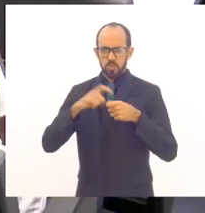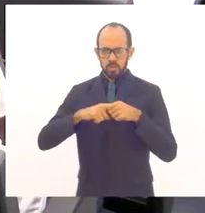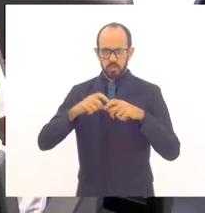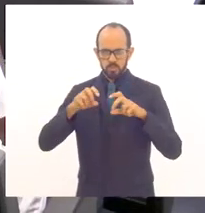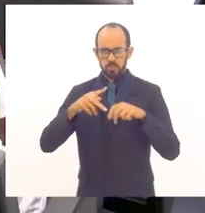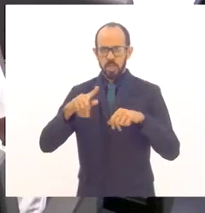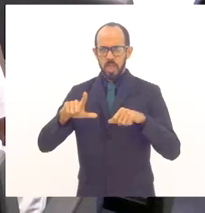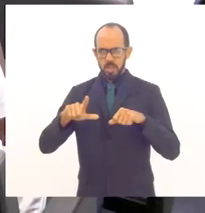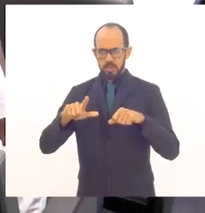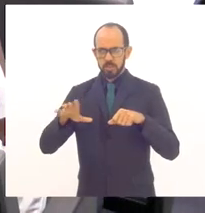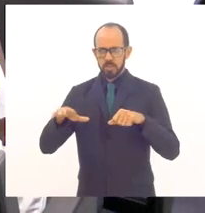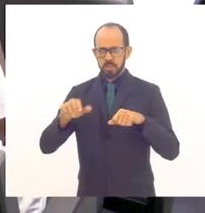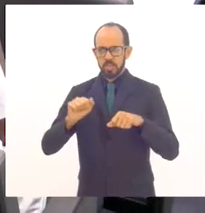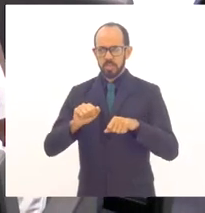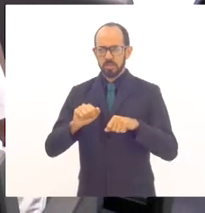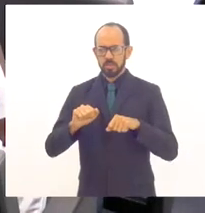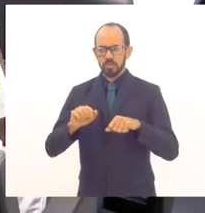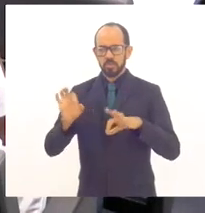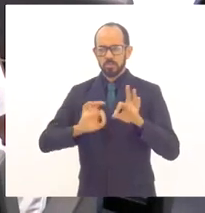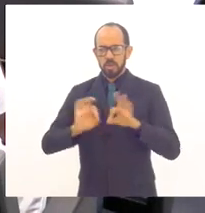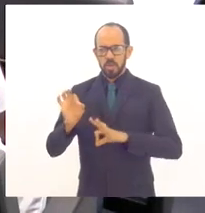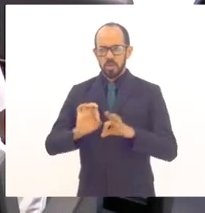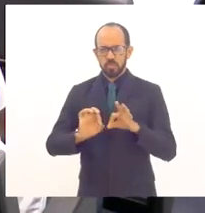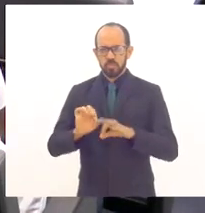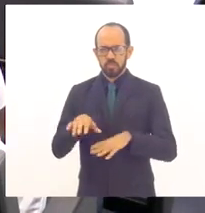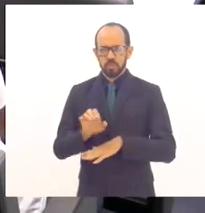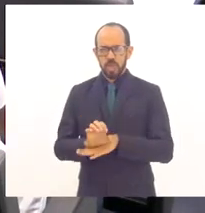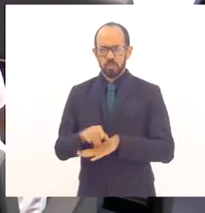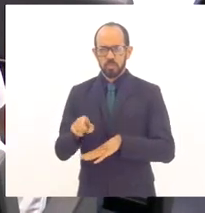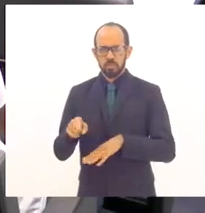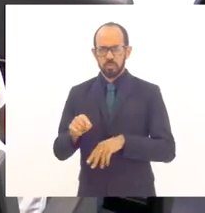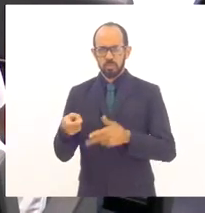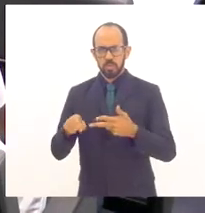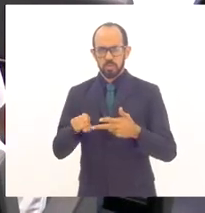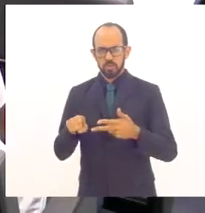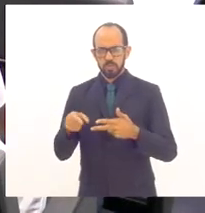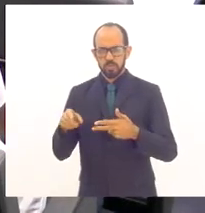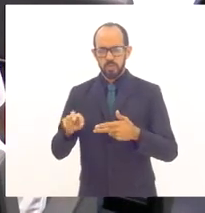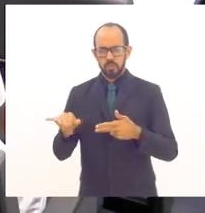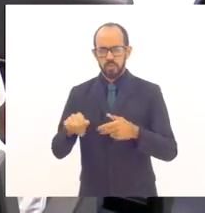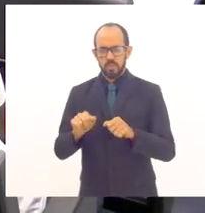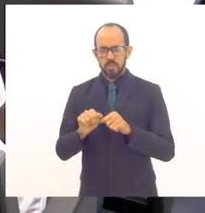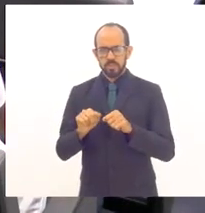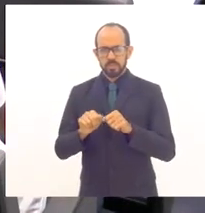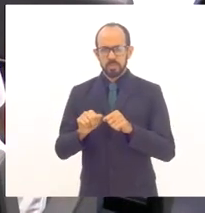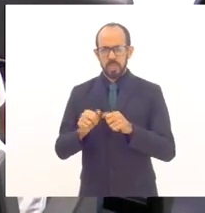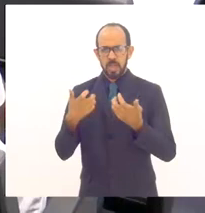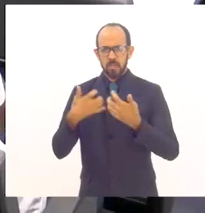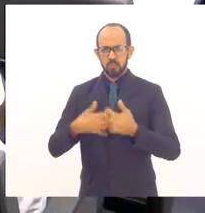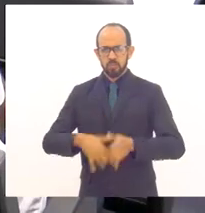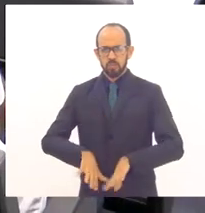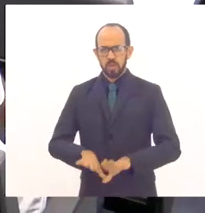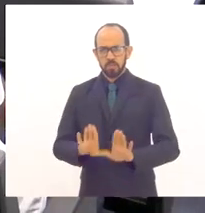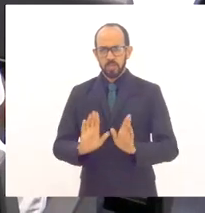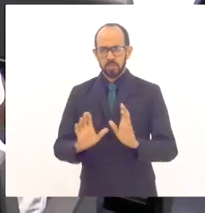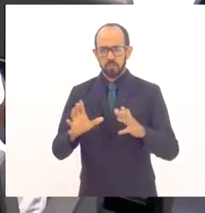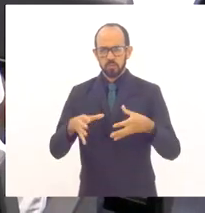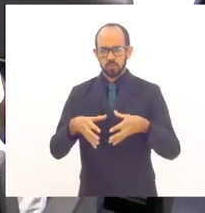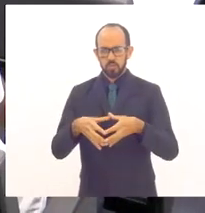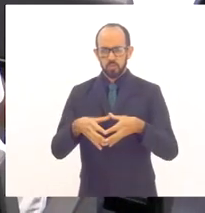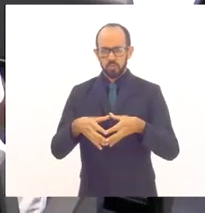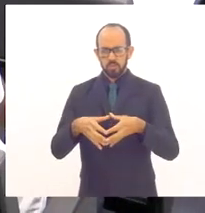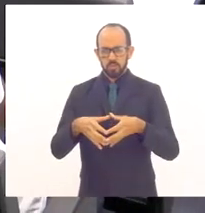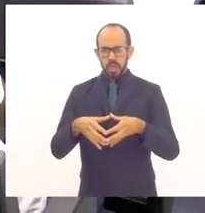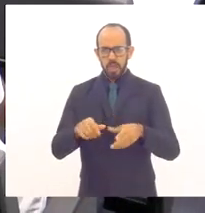falando do plano estadual, né? Que o Poder Executivo é quem vai ter a função de indicar uma comissão para